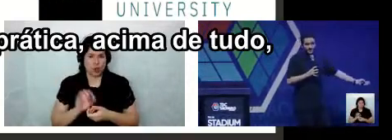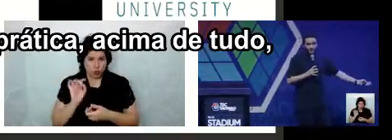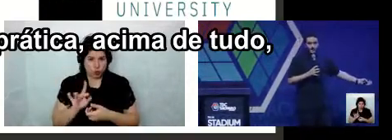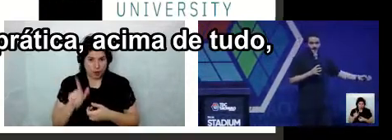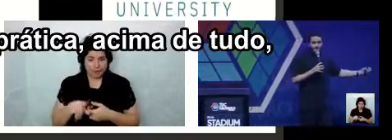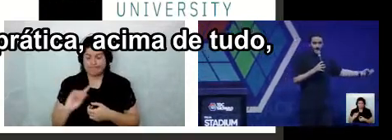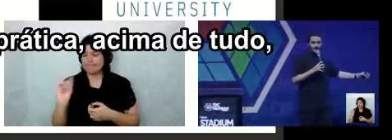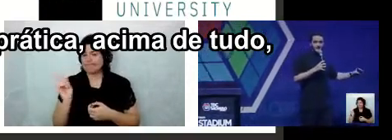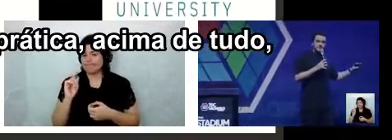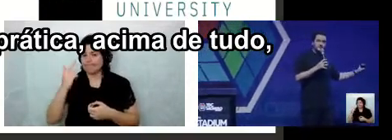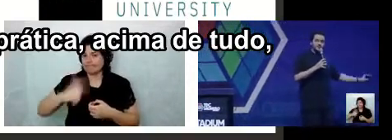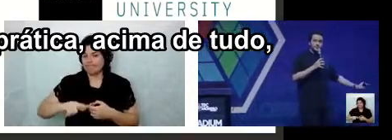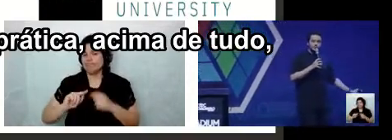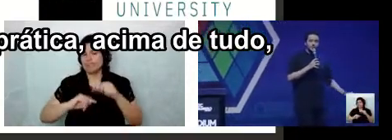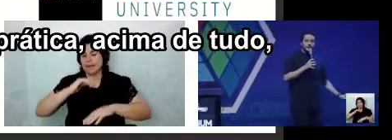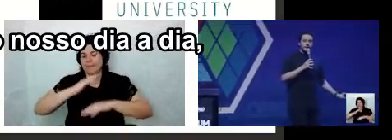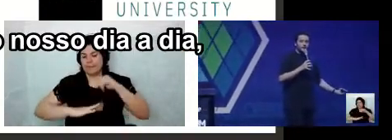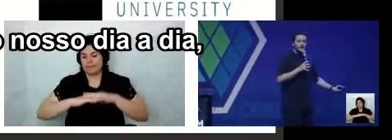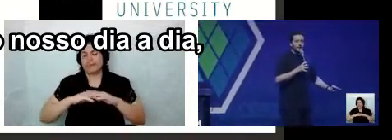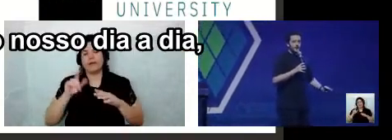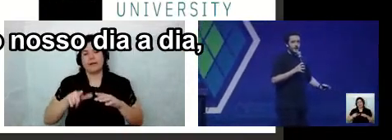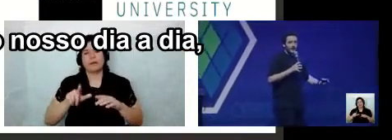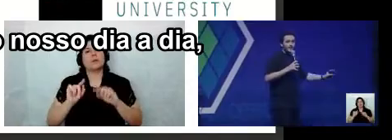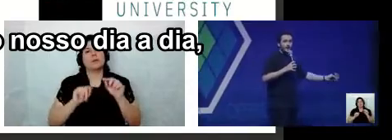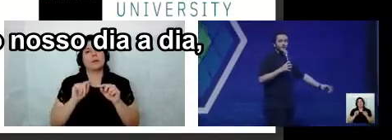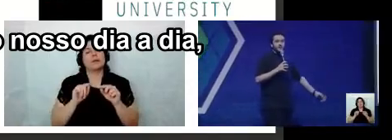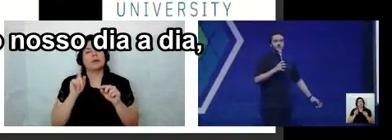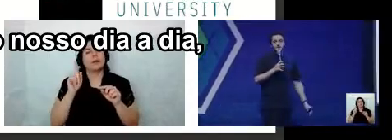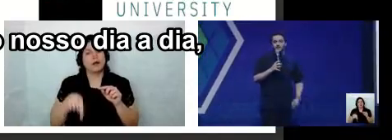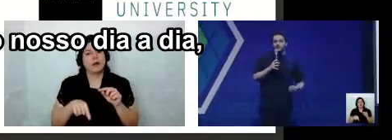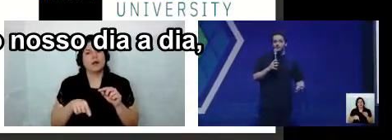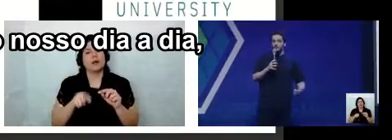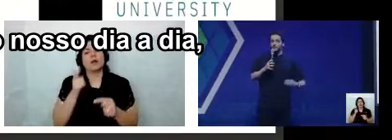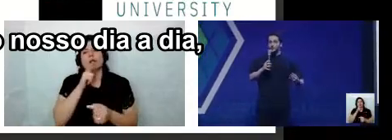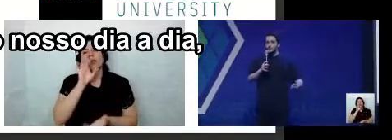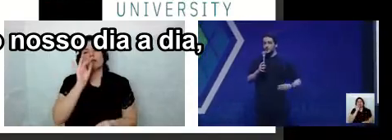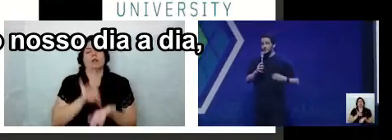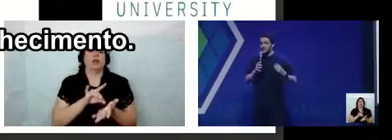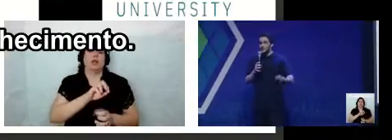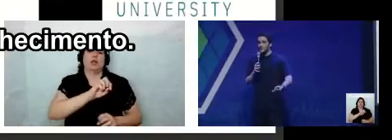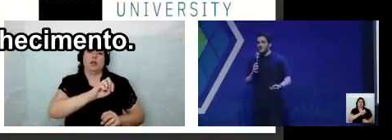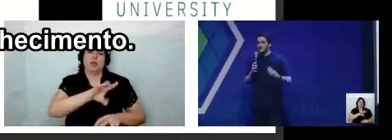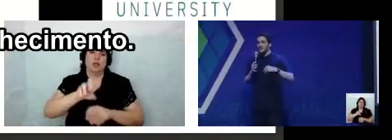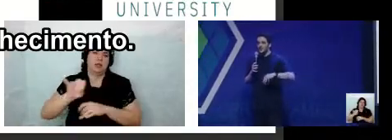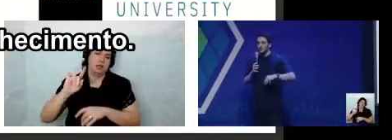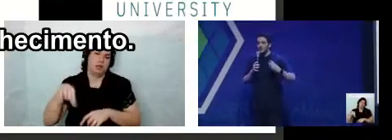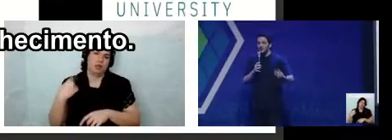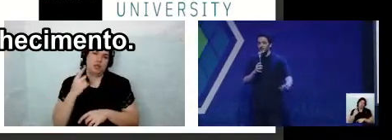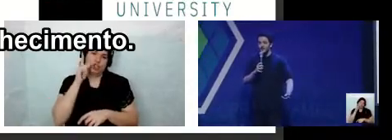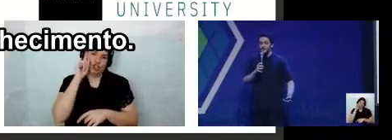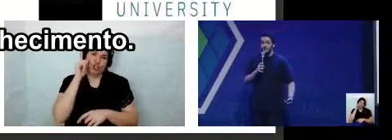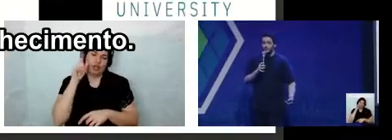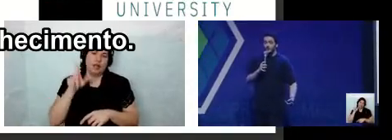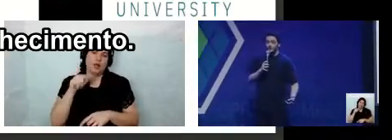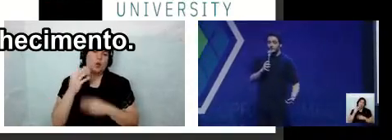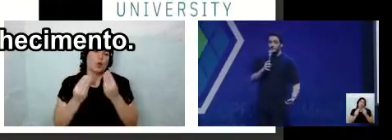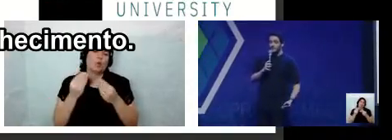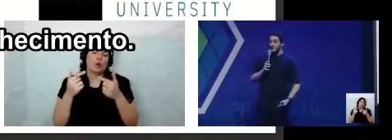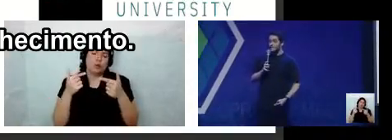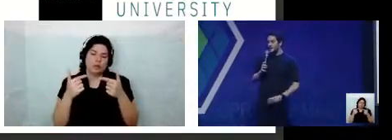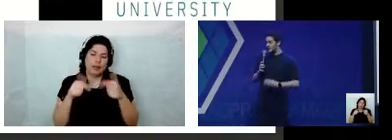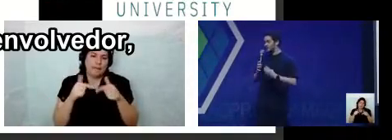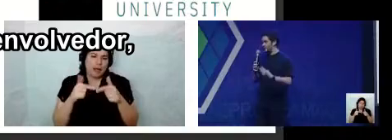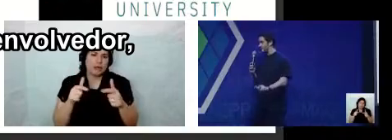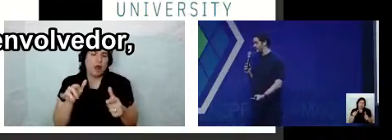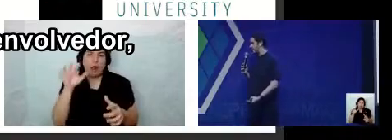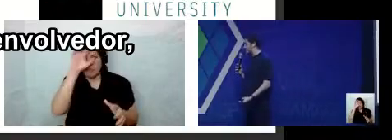gente sabe muito bem que a prática, acima de tudo, é o que acaba realmente ensinando, né, no nosso dia a dia, o que a gente realmente acaba como a gente acaba retendo